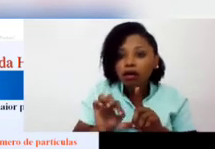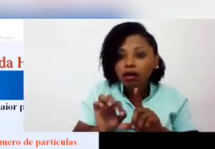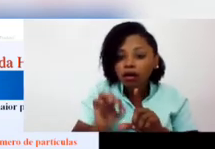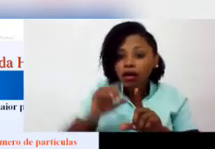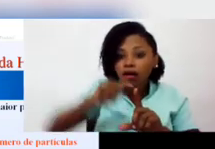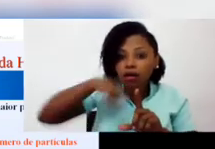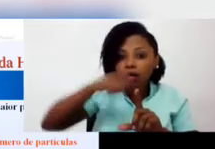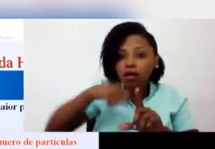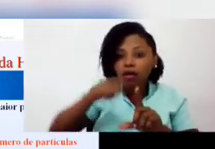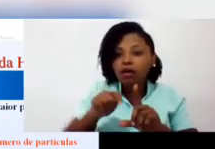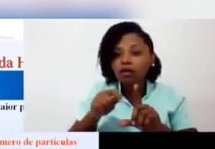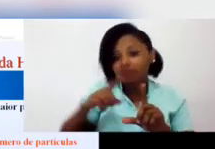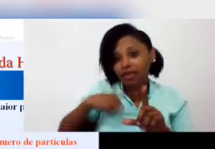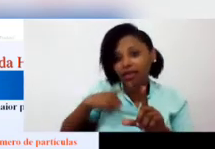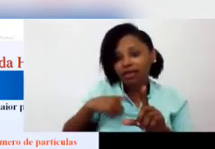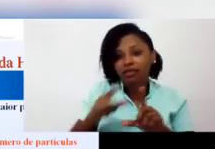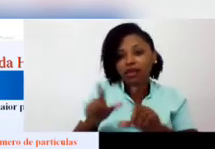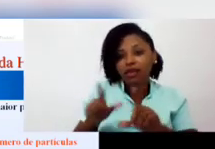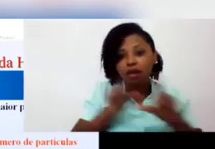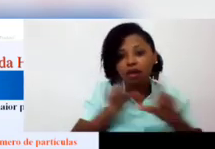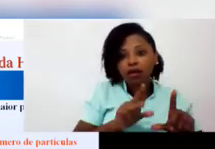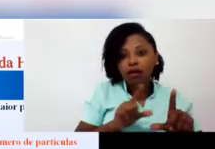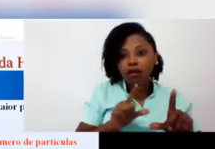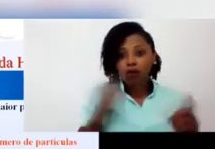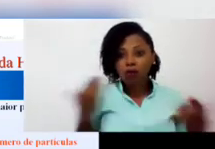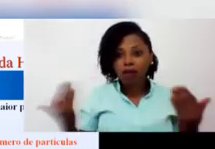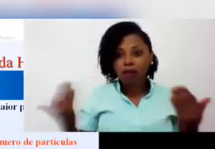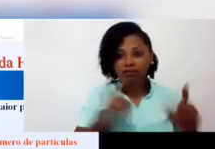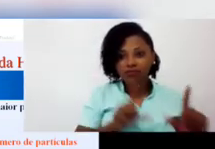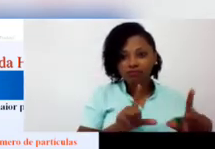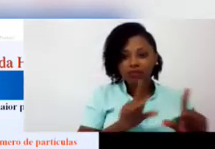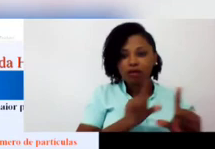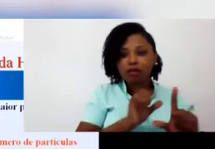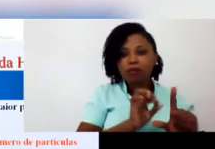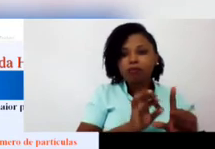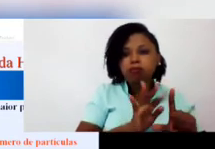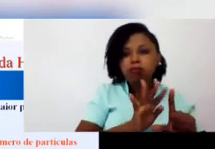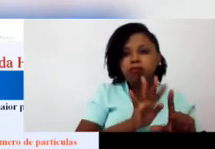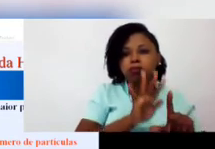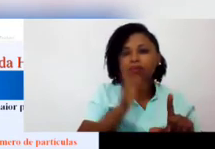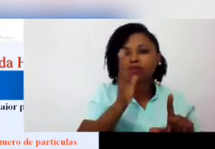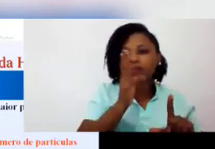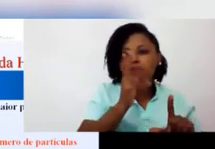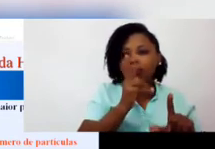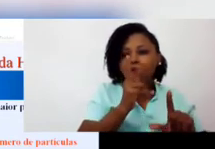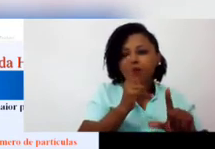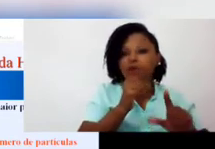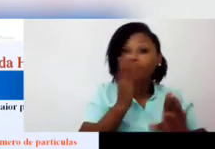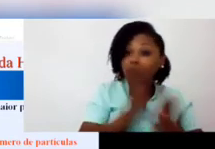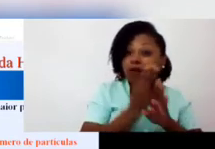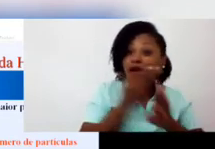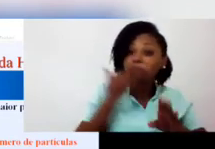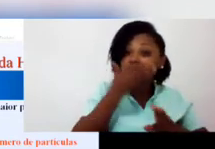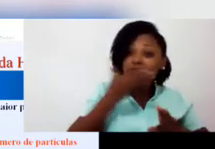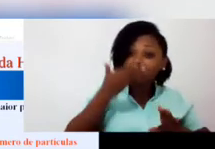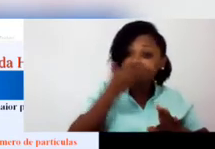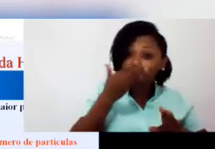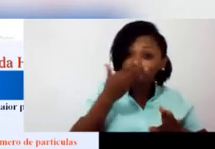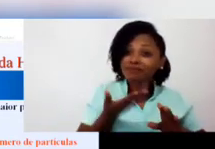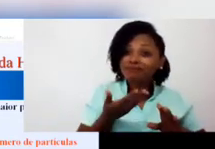né? Tá aqui, ó, o final, água com açúcar e água pura. Olha a comparação, né? Aqui tem uma pressão